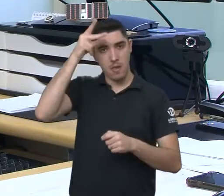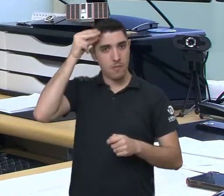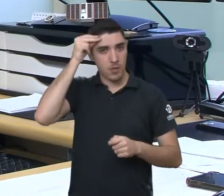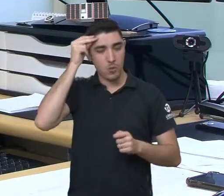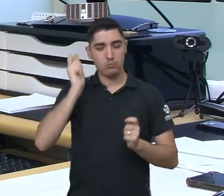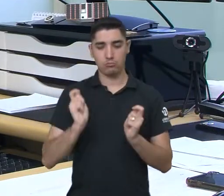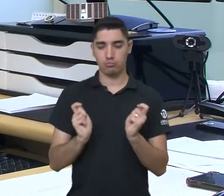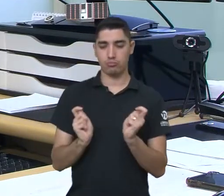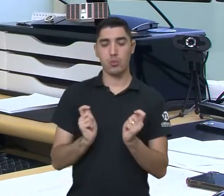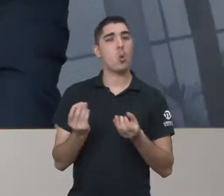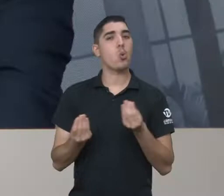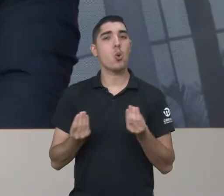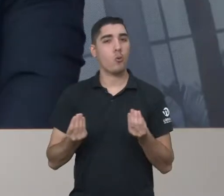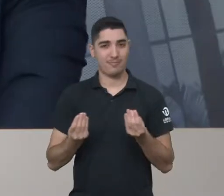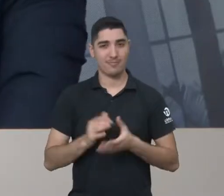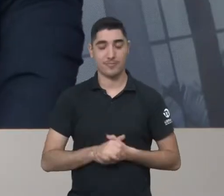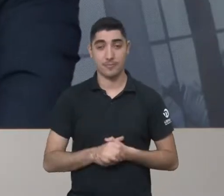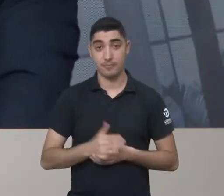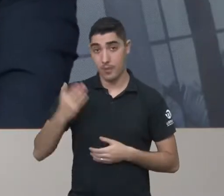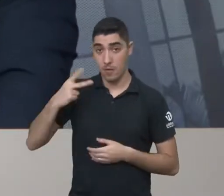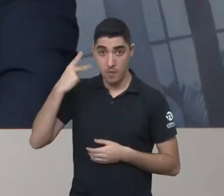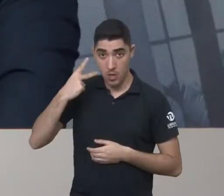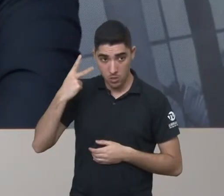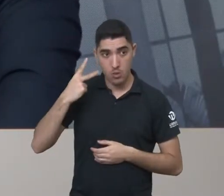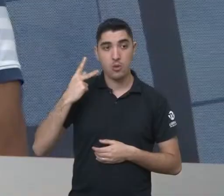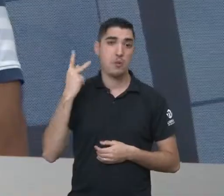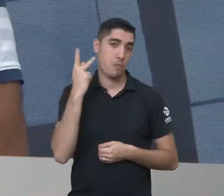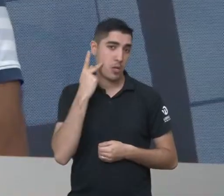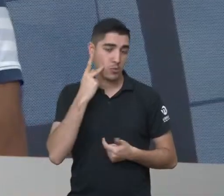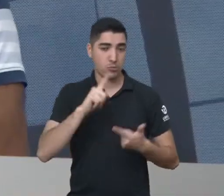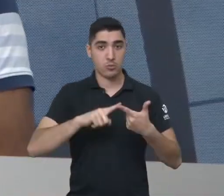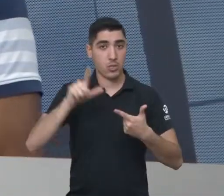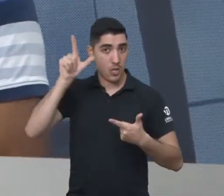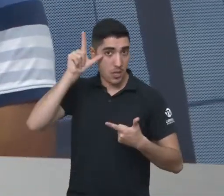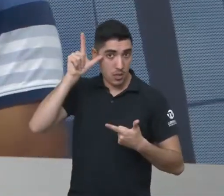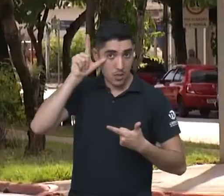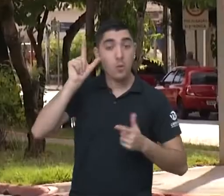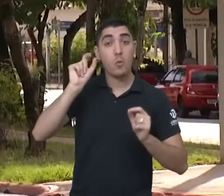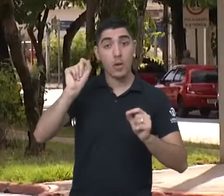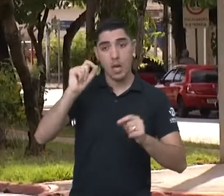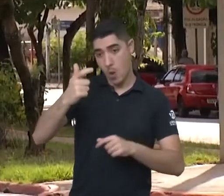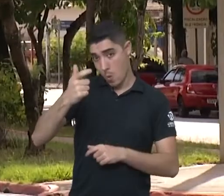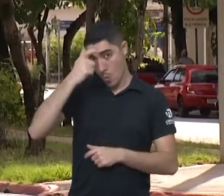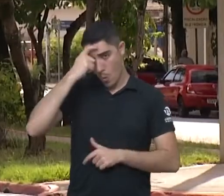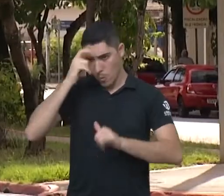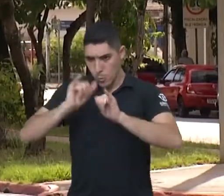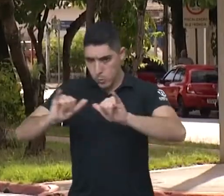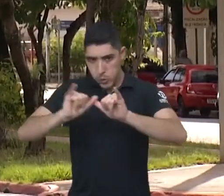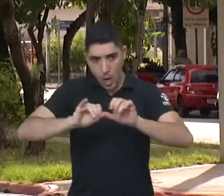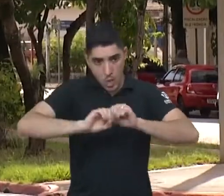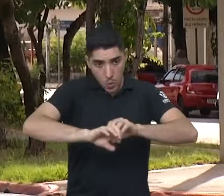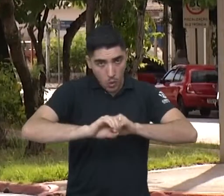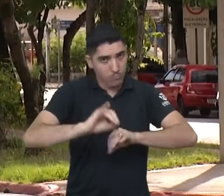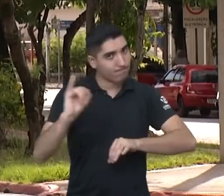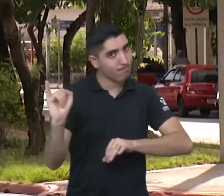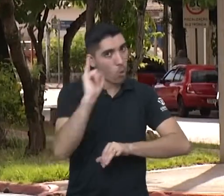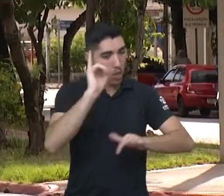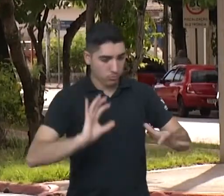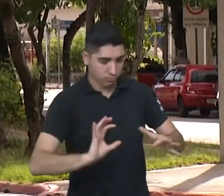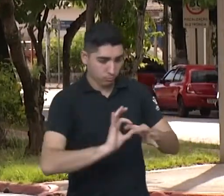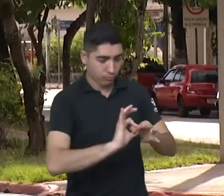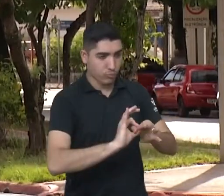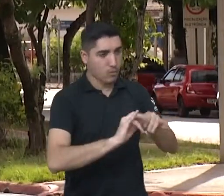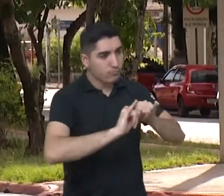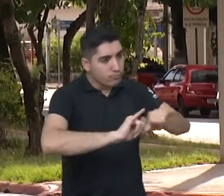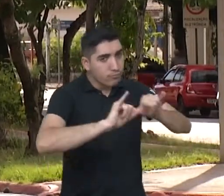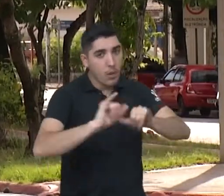sistema de controle da prefeitura. Para os vereadores Rafael Pascucci e Lino Bispo, a consciência e a educação são grandes